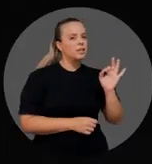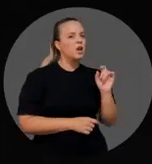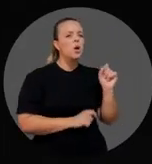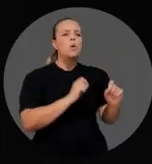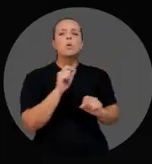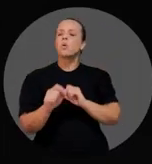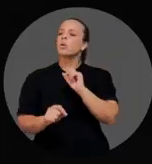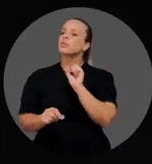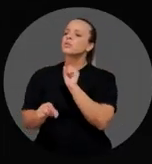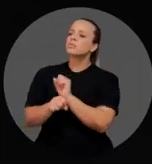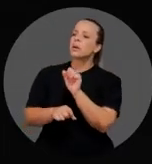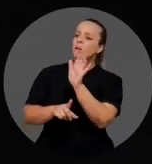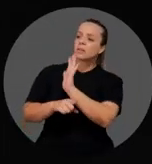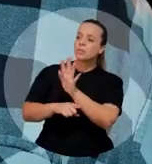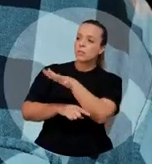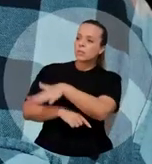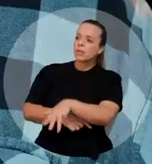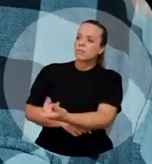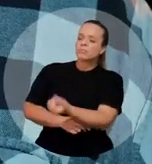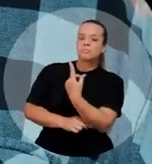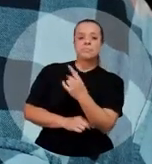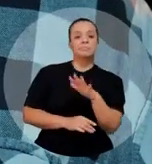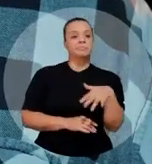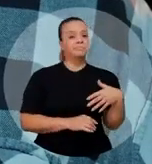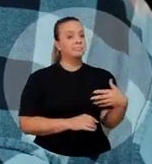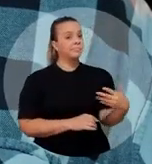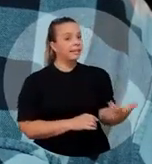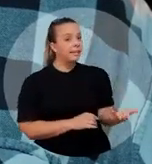de Vale da Estranheza? Cara,